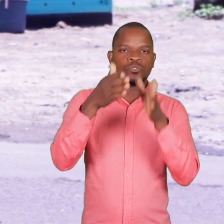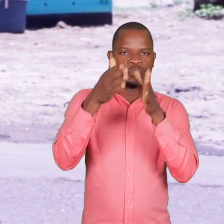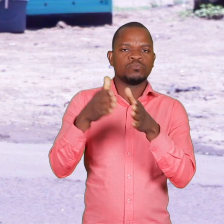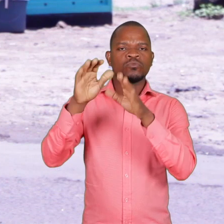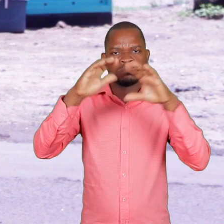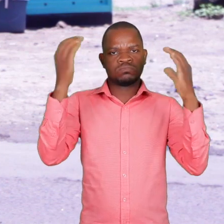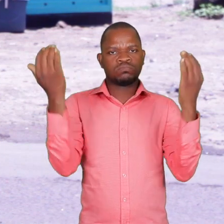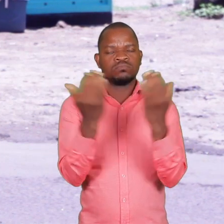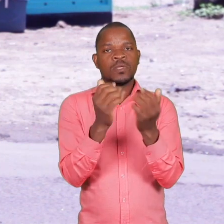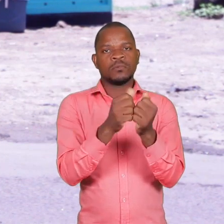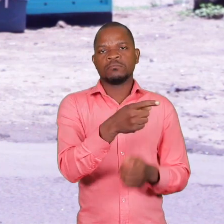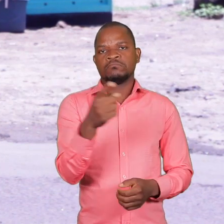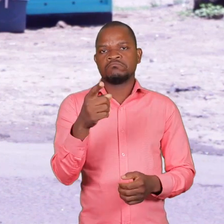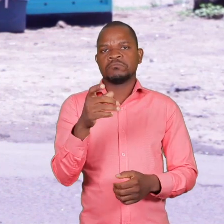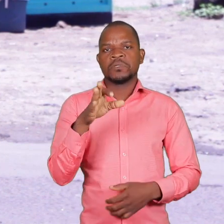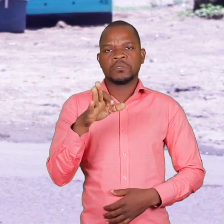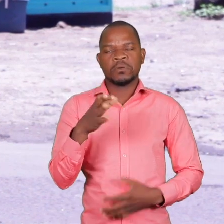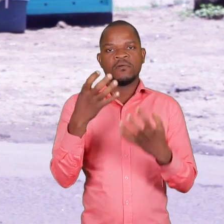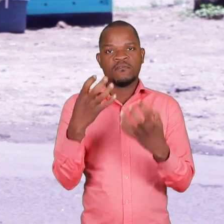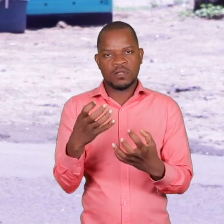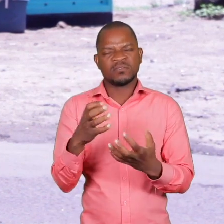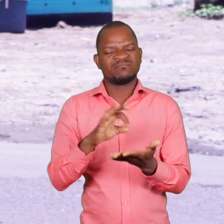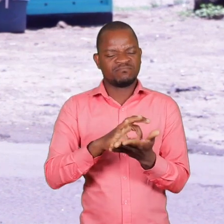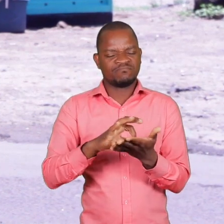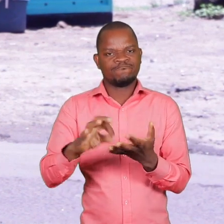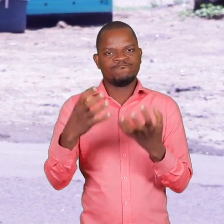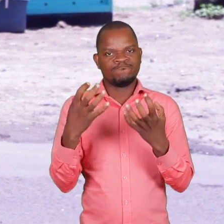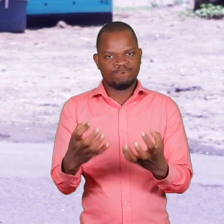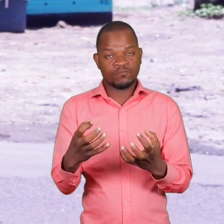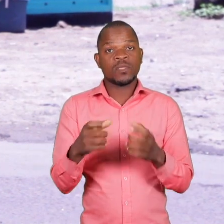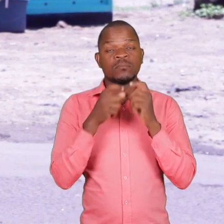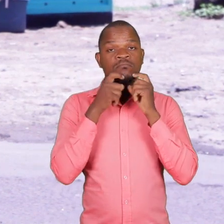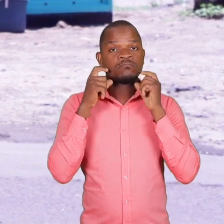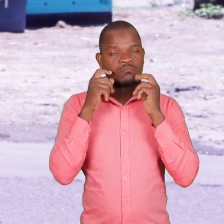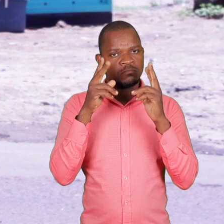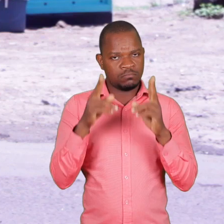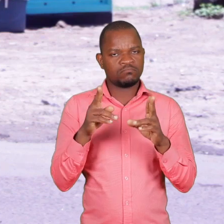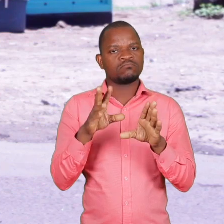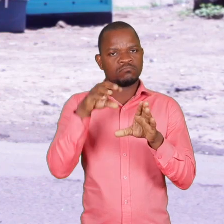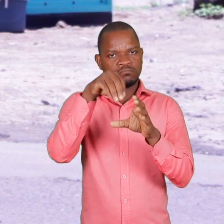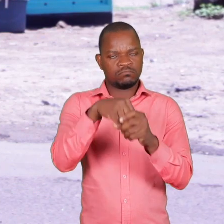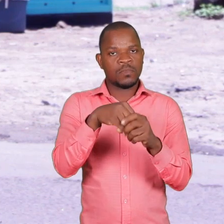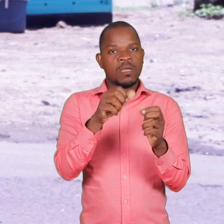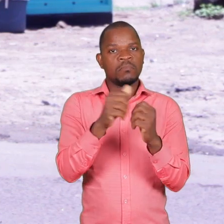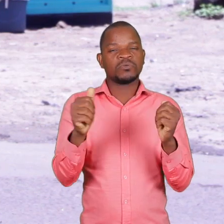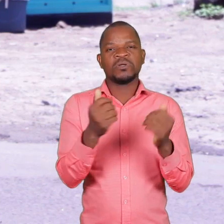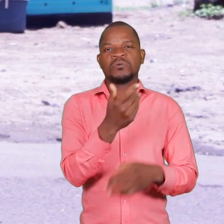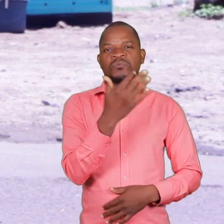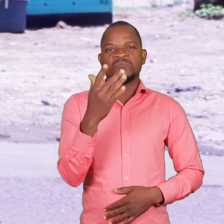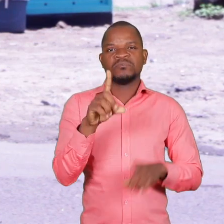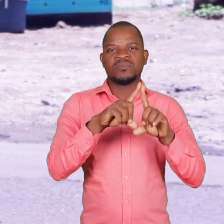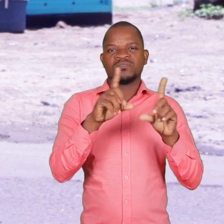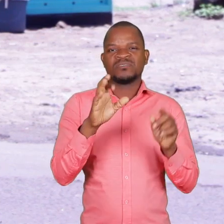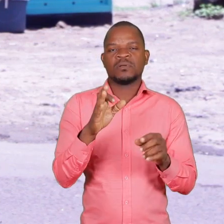que não têm acesso a uma casa de banho limpa, segura e privada. Moçambique é um dos países com as taxas